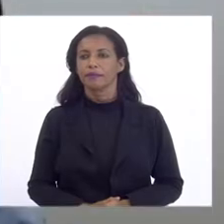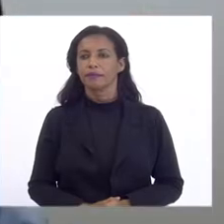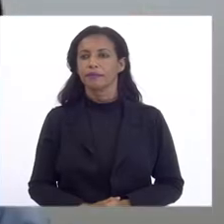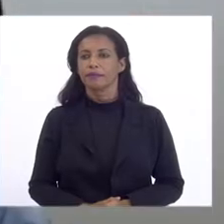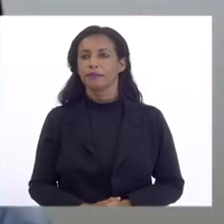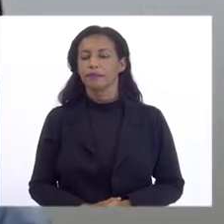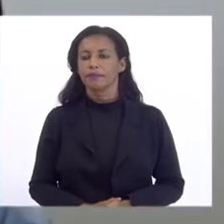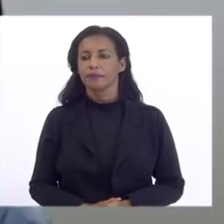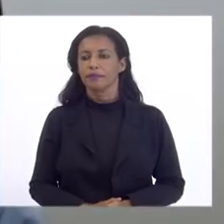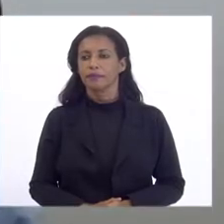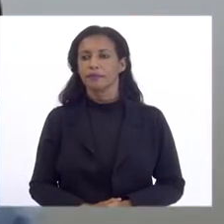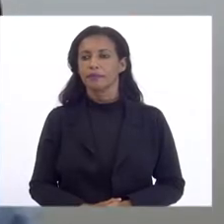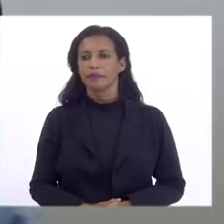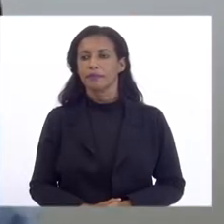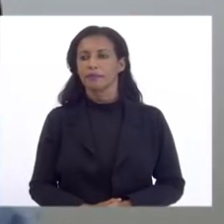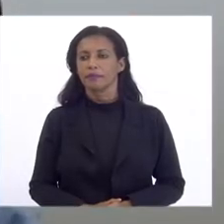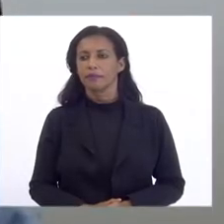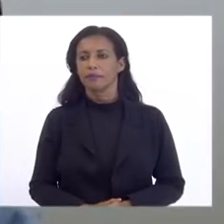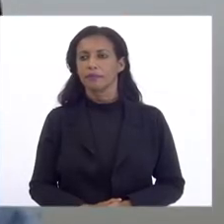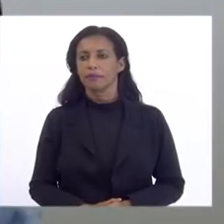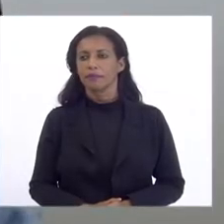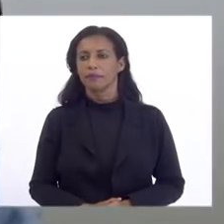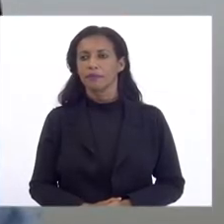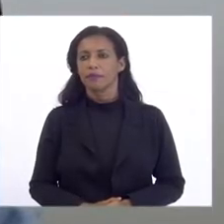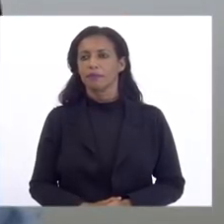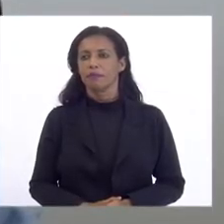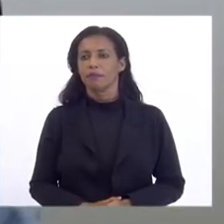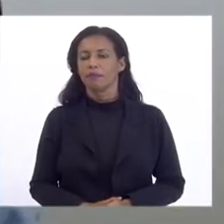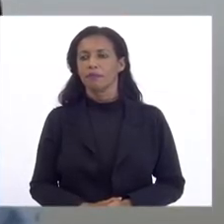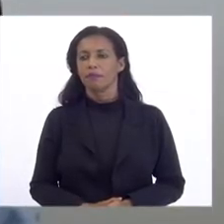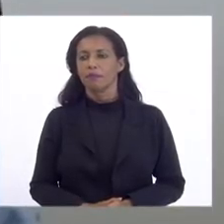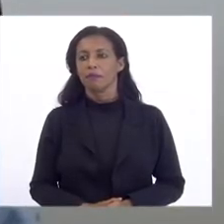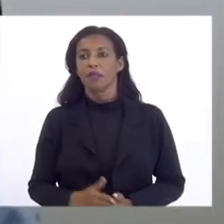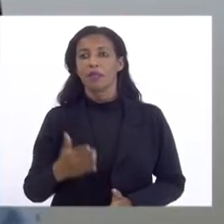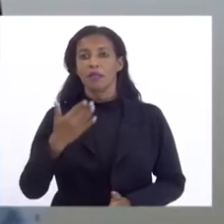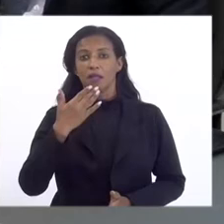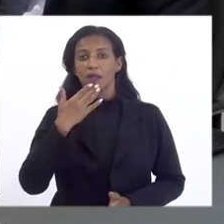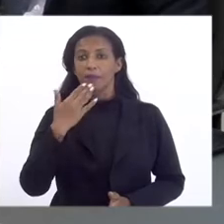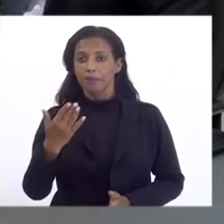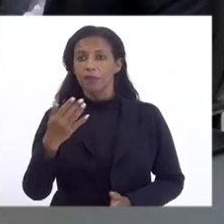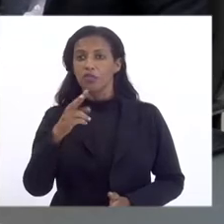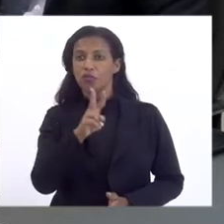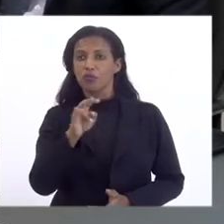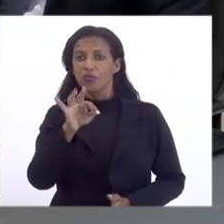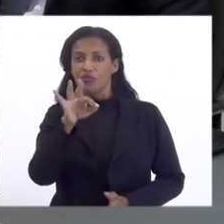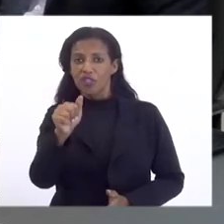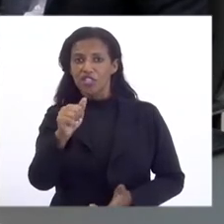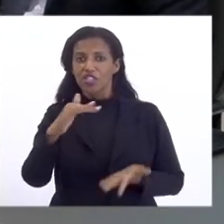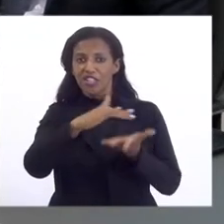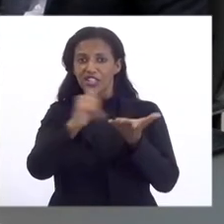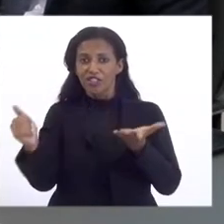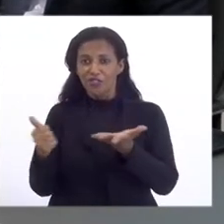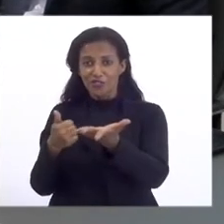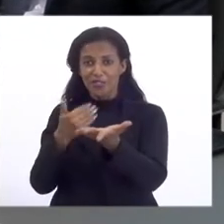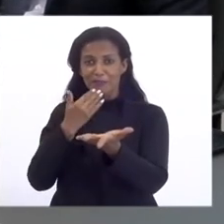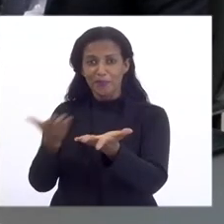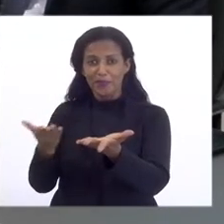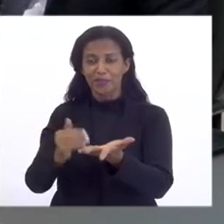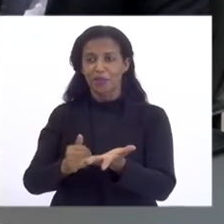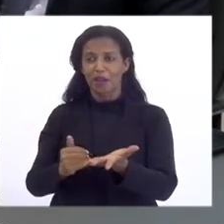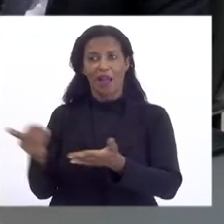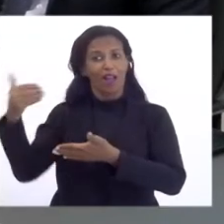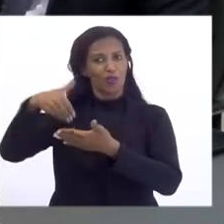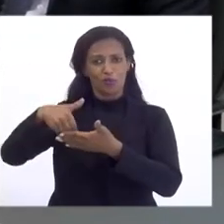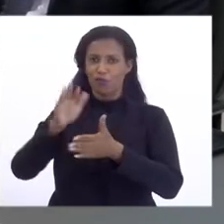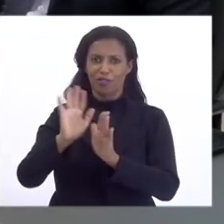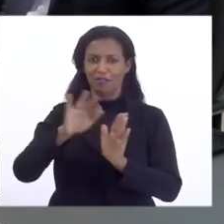foi votado, não. Foi sim, foi retirado de pauta, visto do... Foi visto o seu, deputado. Visto o seu. Eu, não, sim, mas não foi votado.